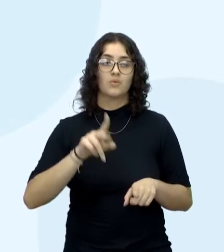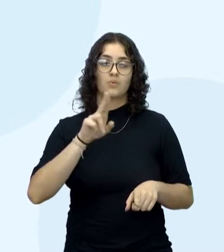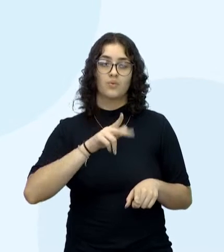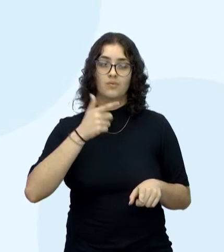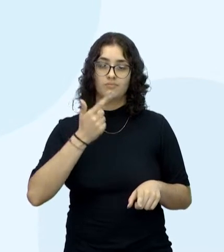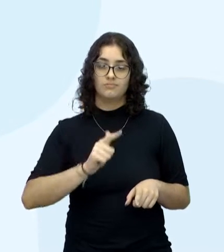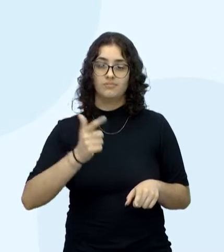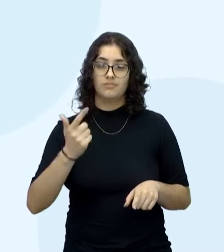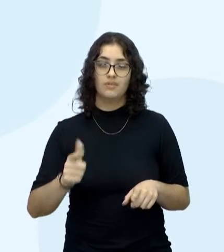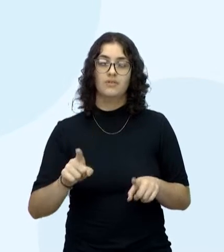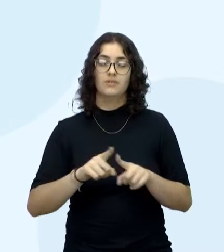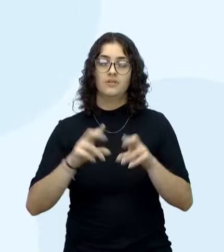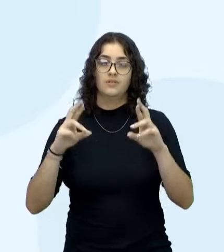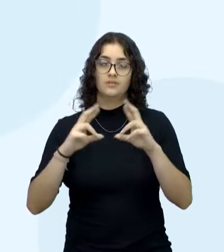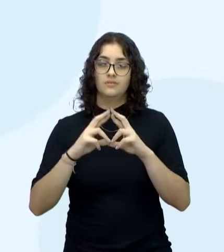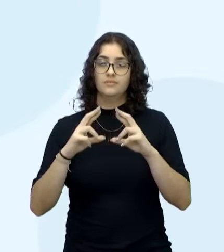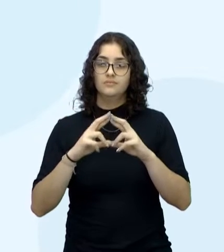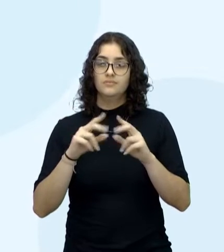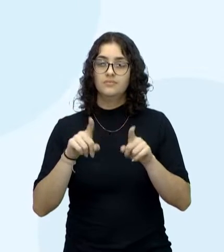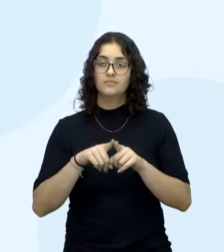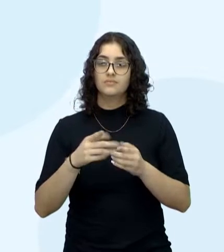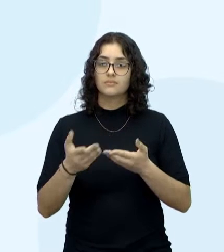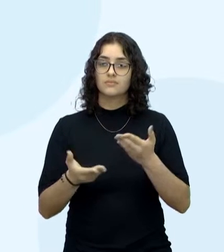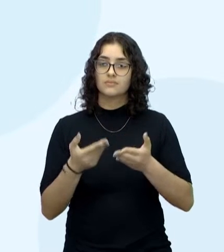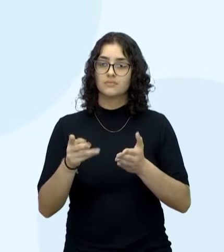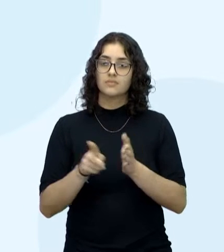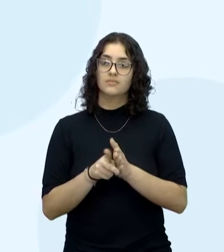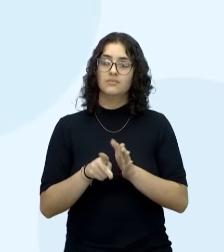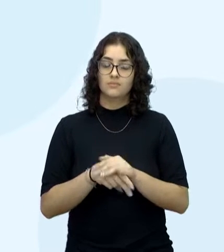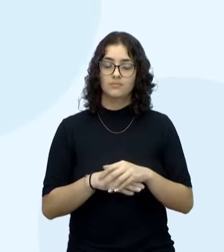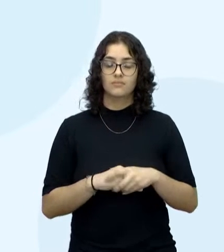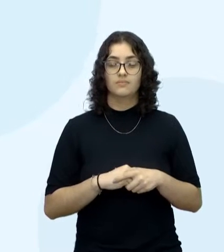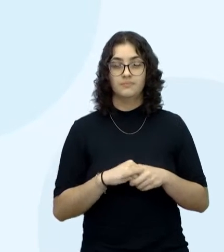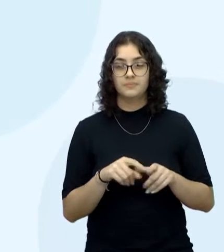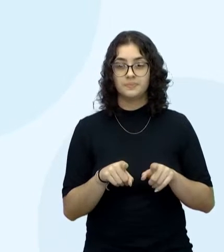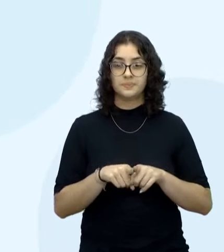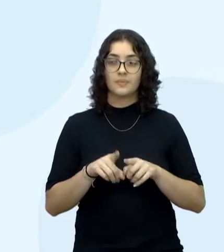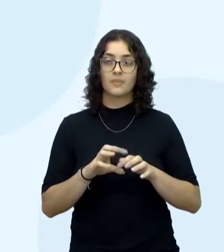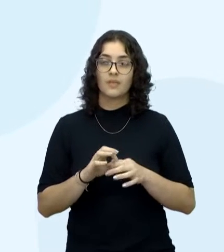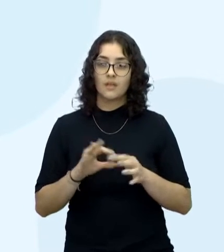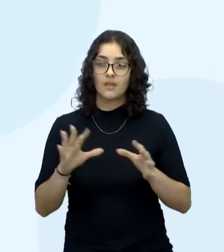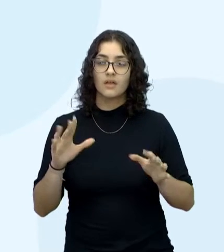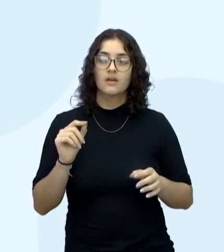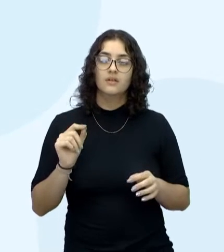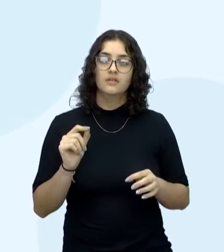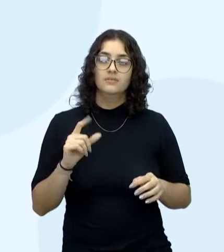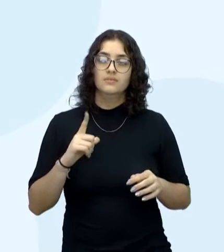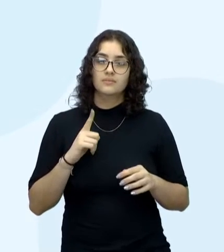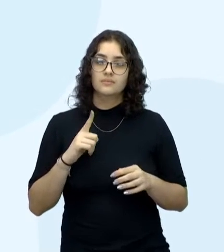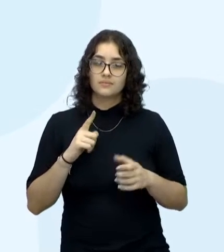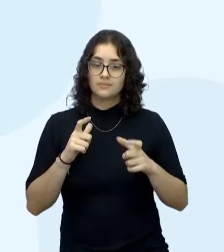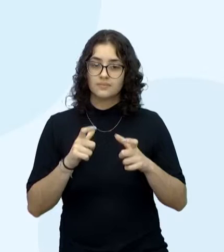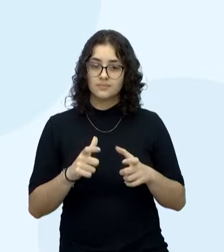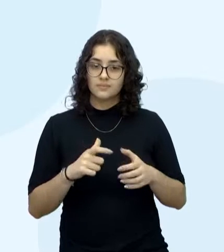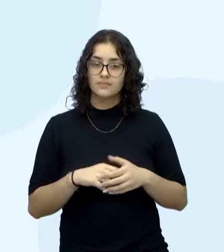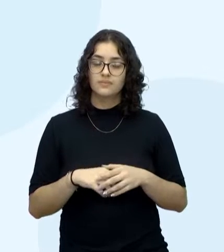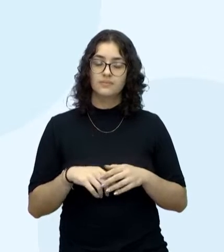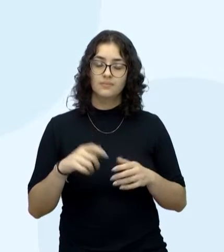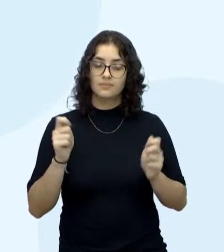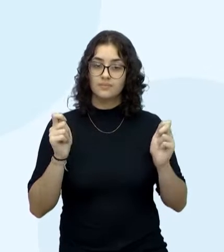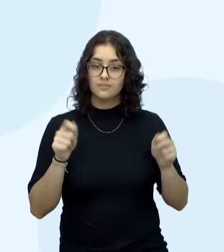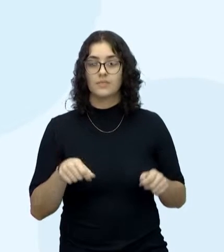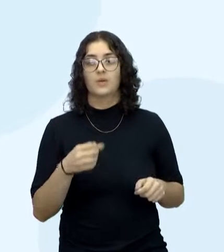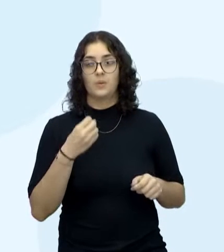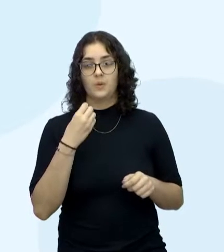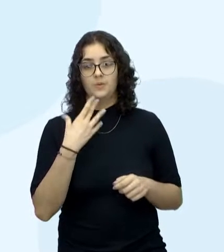reutilização, reciclagem e tratamento de resíduos sólidos, além da disposição final ambiental adequada